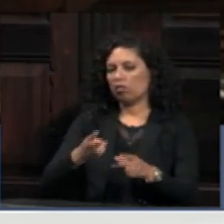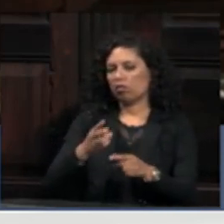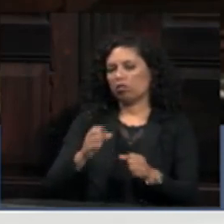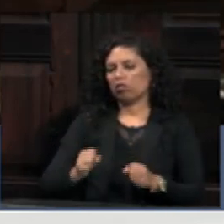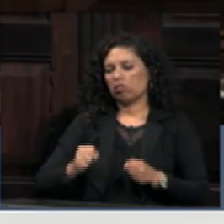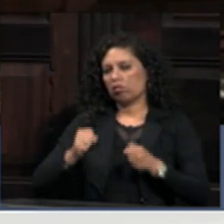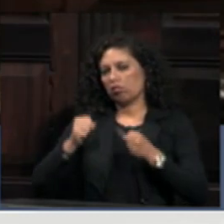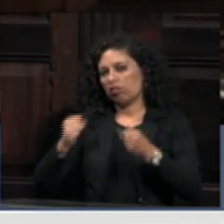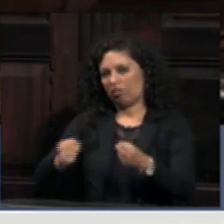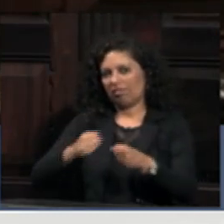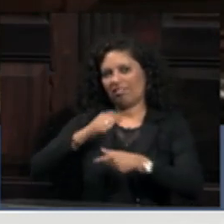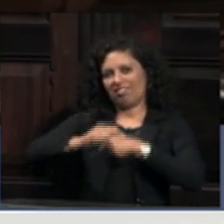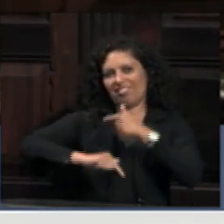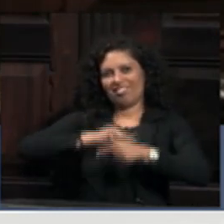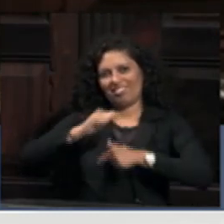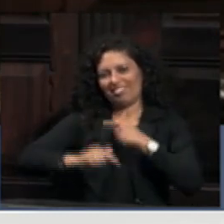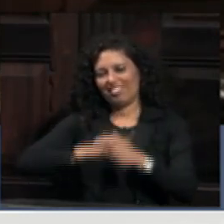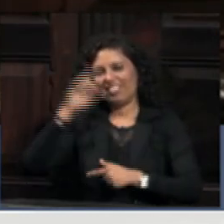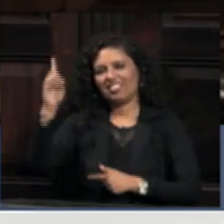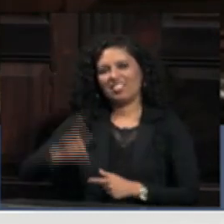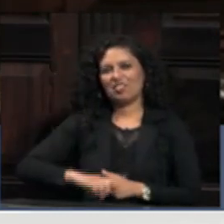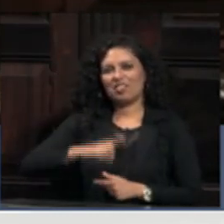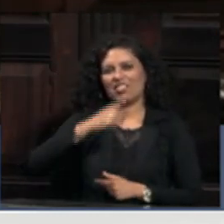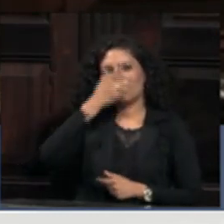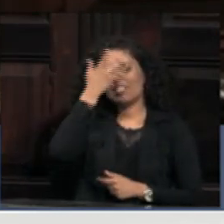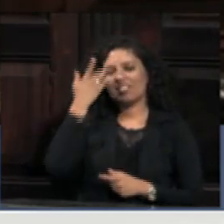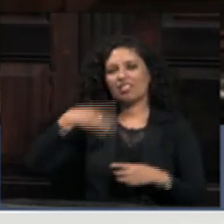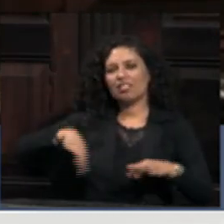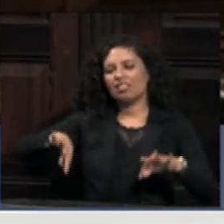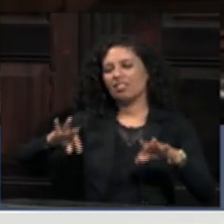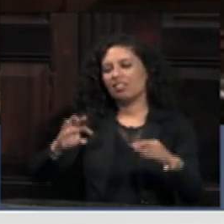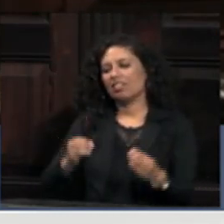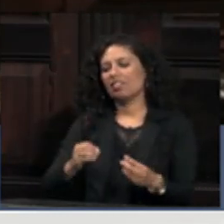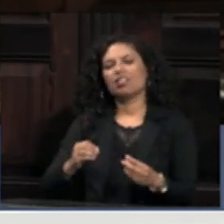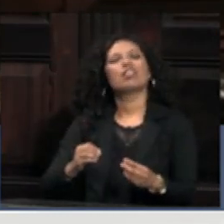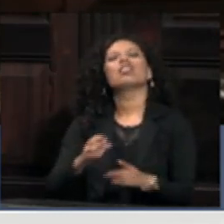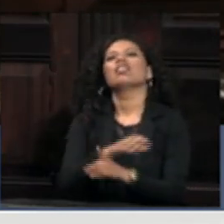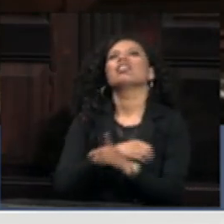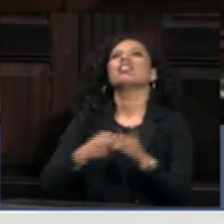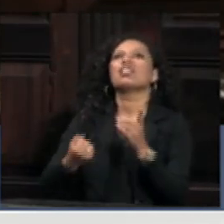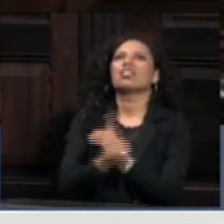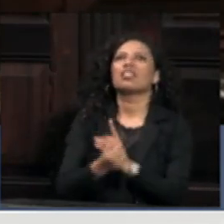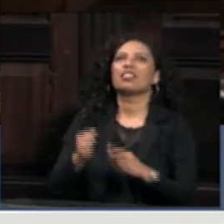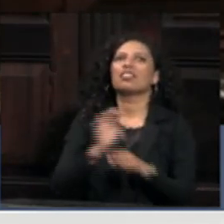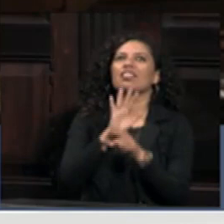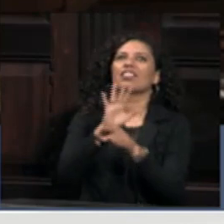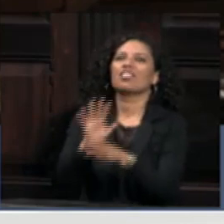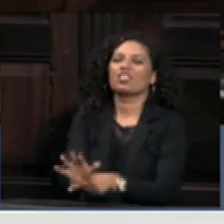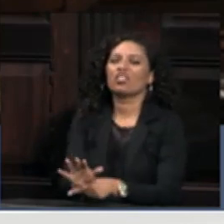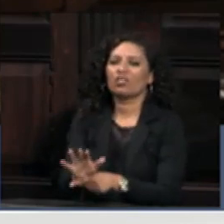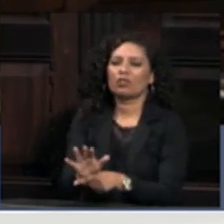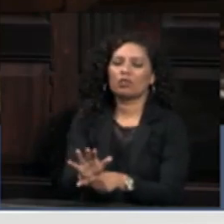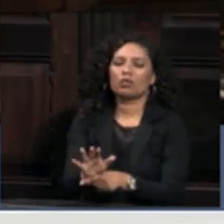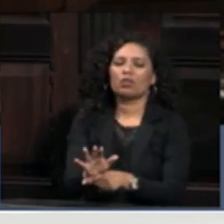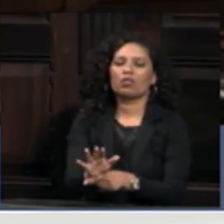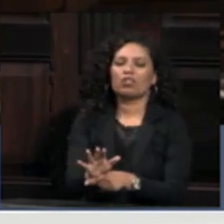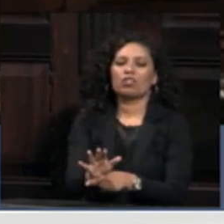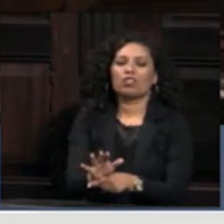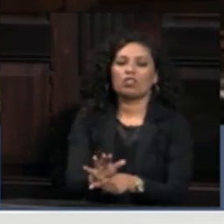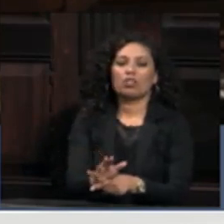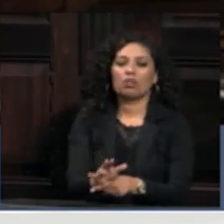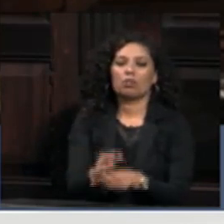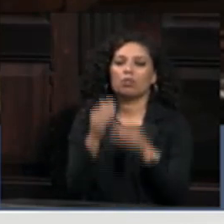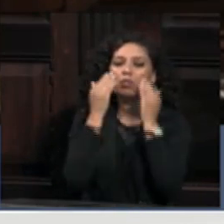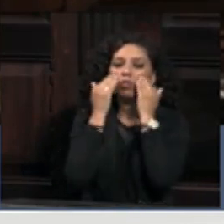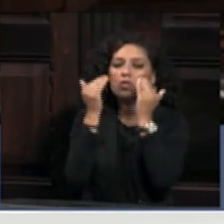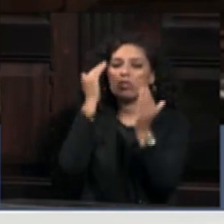fortaleça o Ministério do Trabalho em defesa de um modelo de sociedade que valorize aqueles que constroem as riquezas do